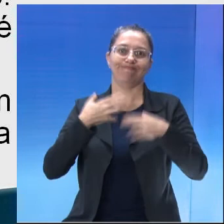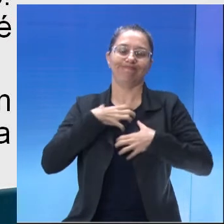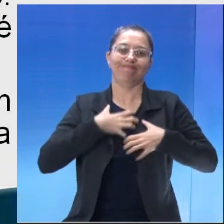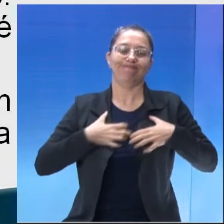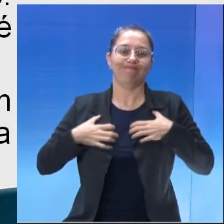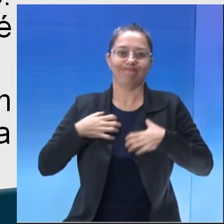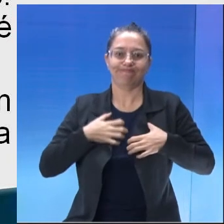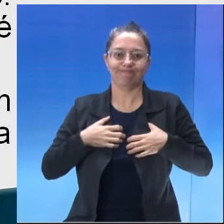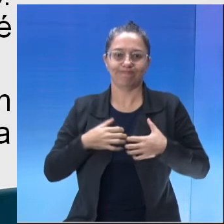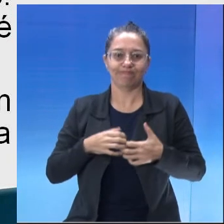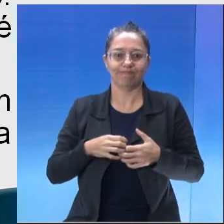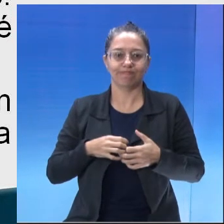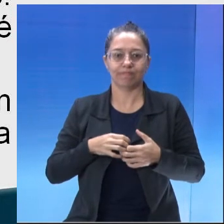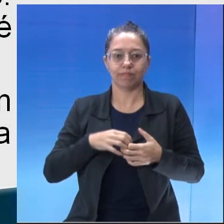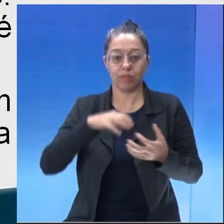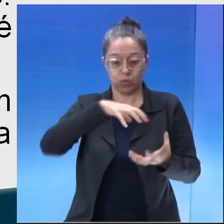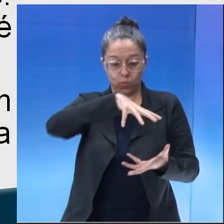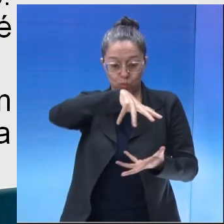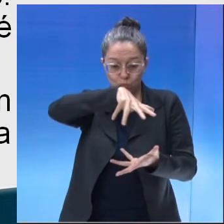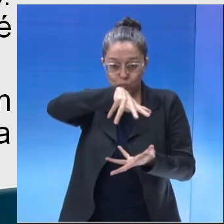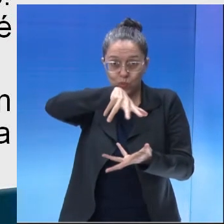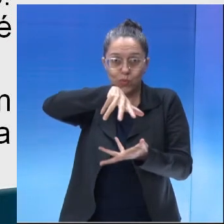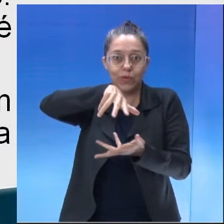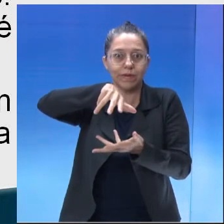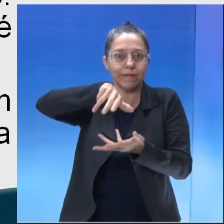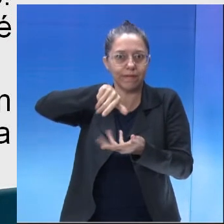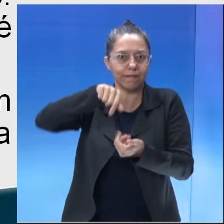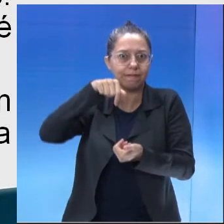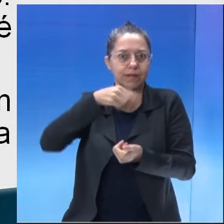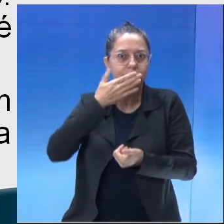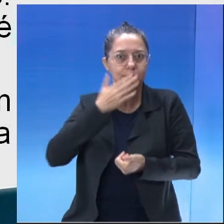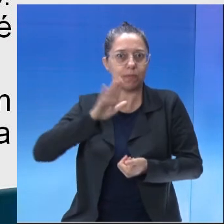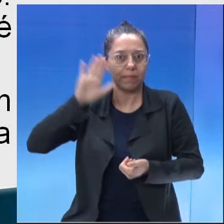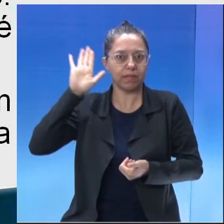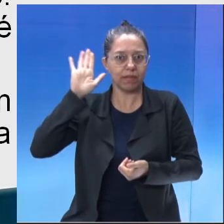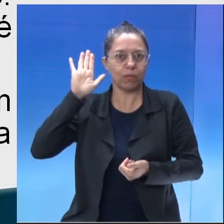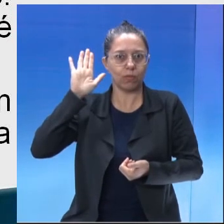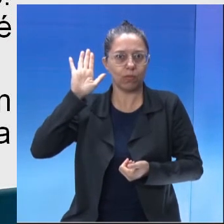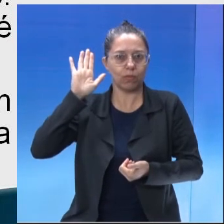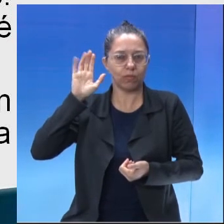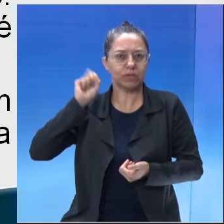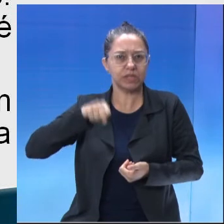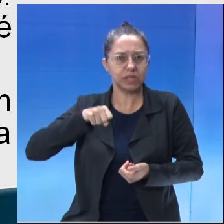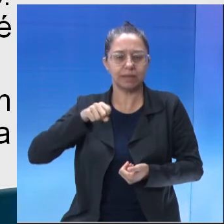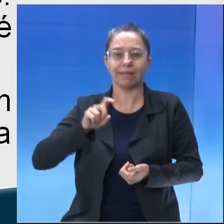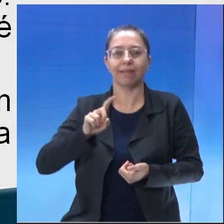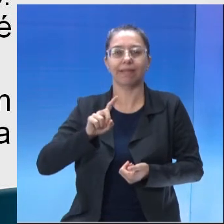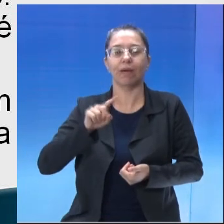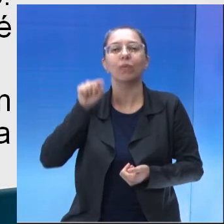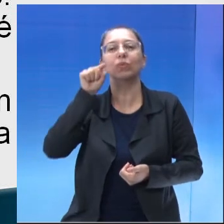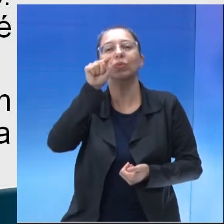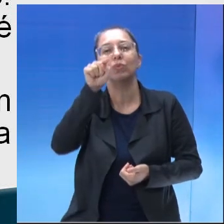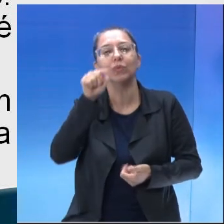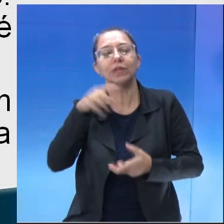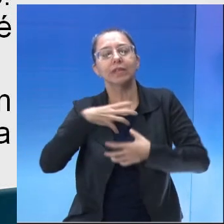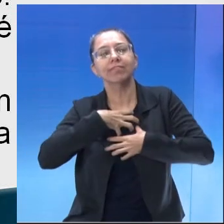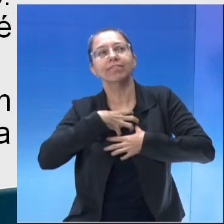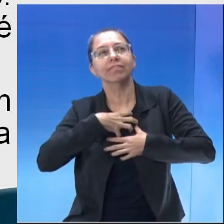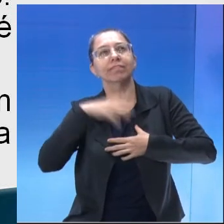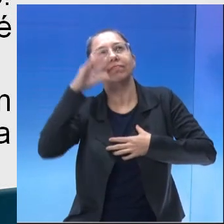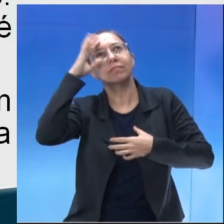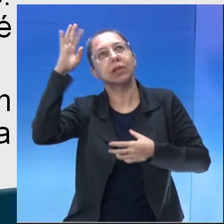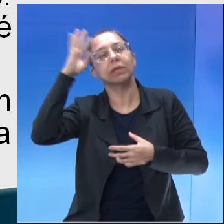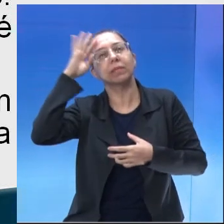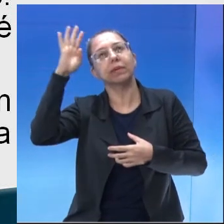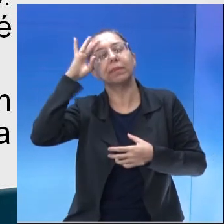O universo nunca entrega o que promete. Aliás, ele nunca prometeu nada, você que escuta vozes.